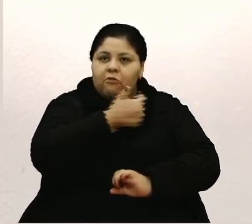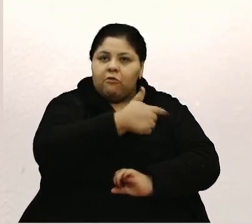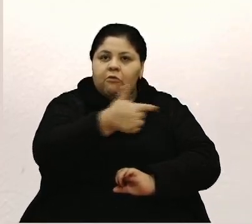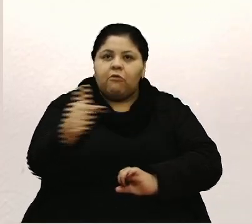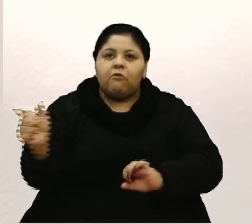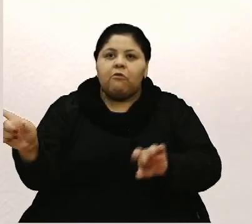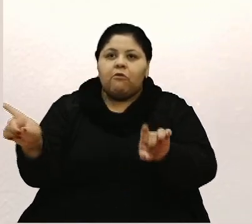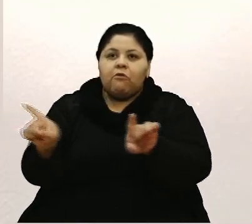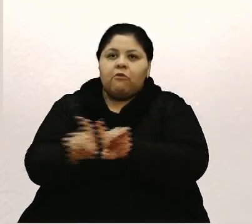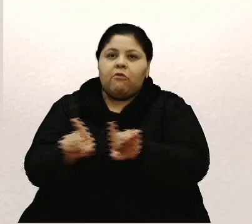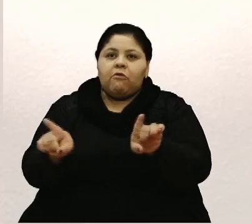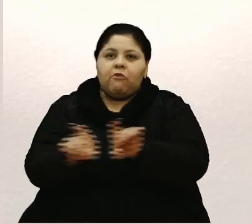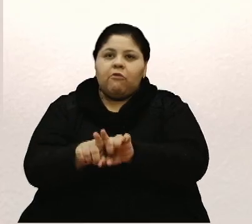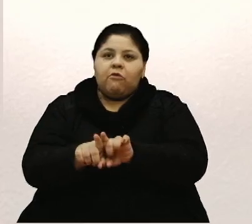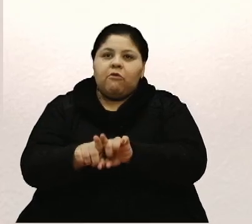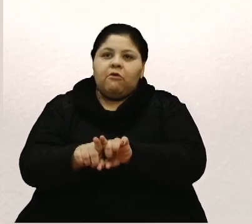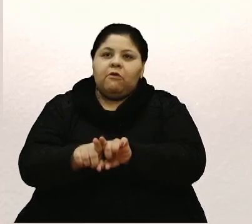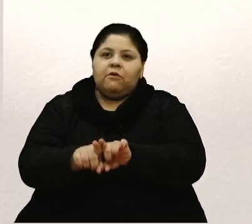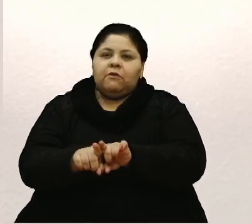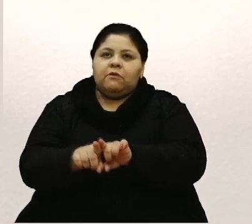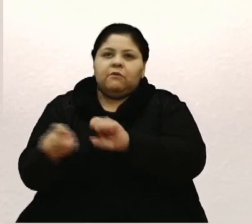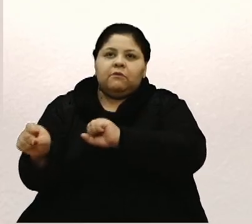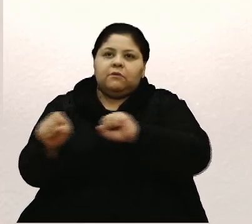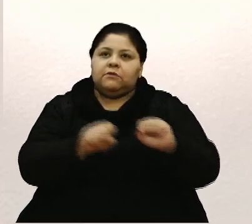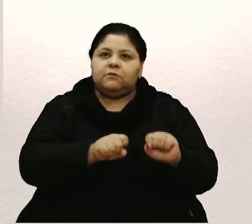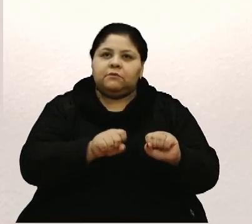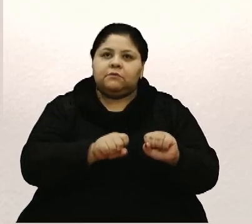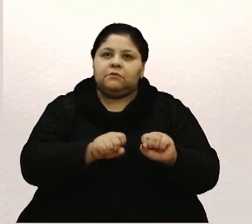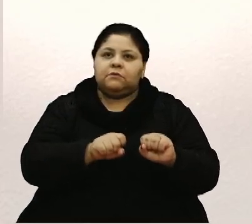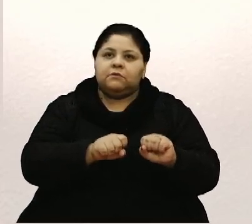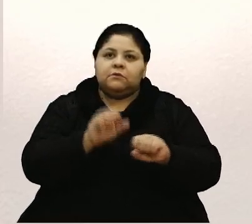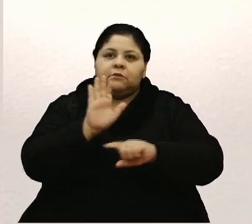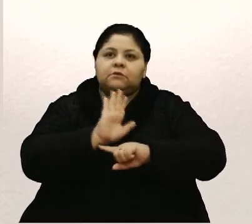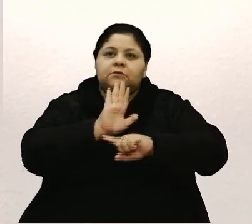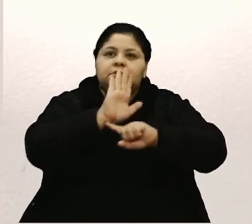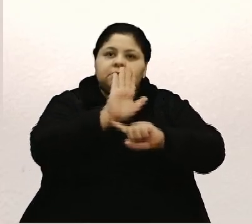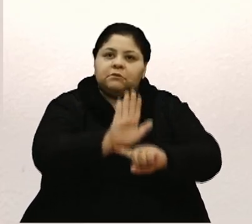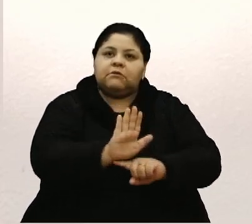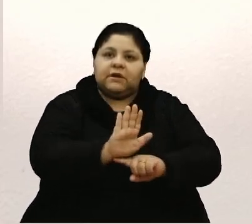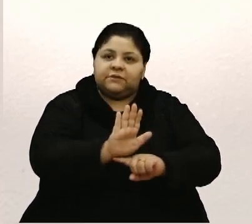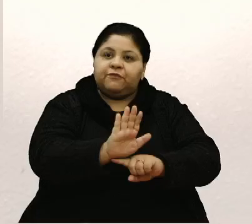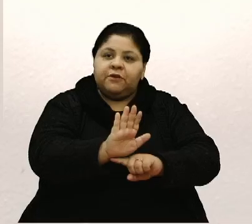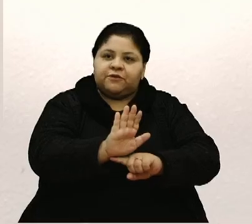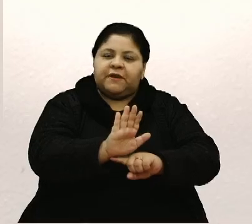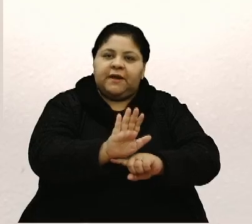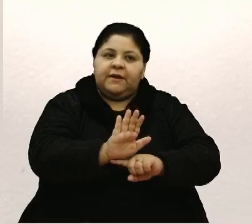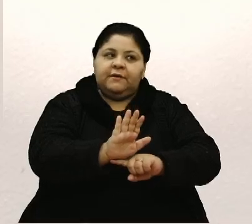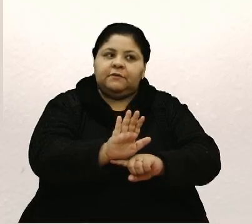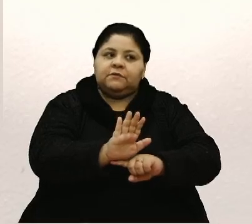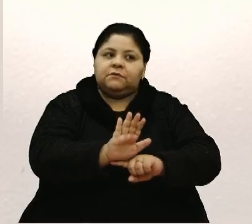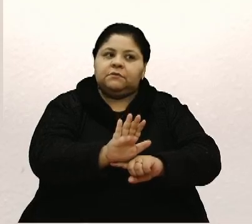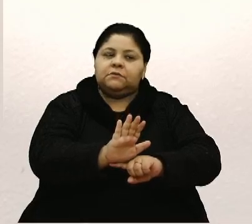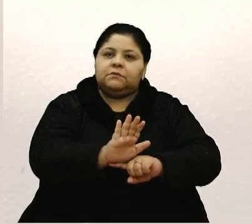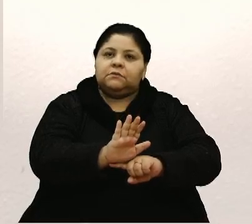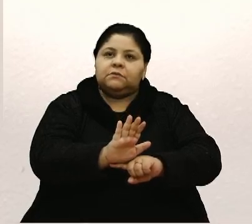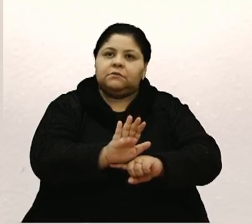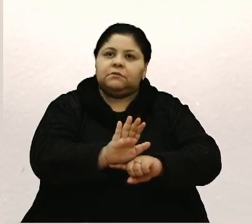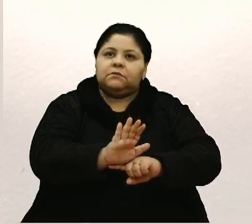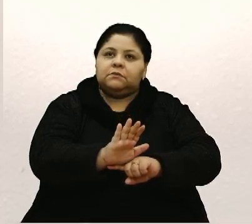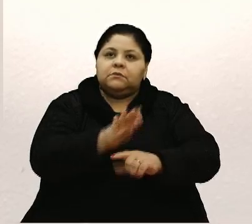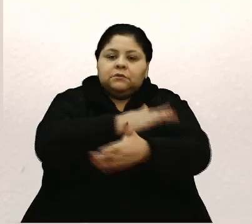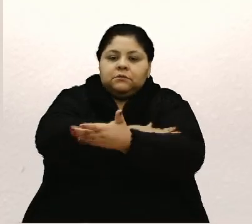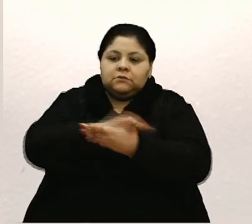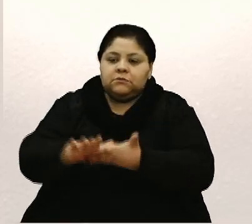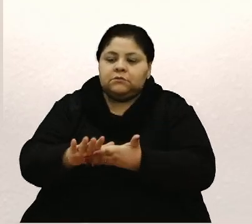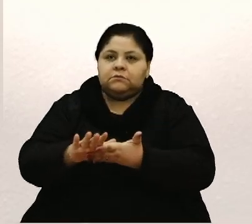se agregaram a nós aqui para poder dar um auxílio às pessoas mais atingidas por essas catástrofes